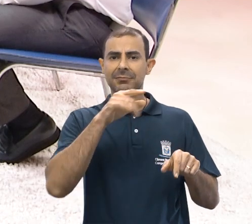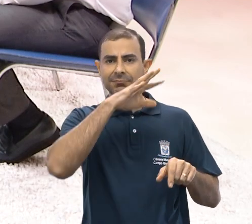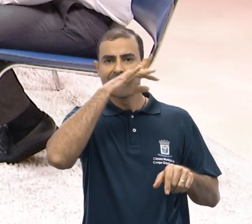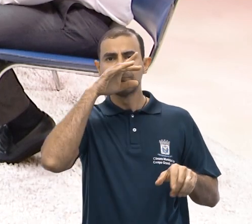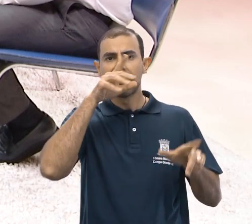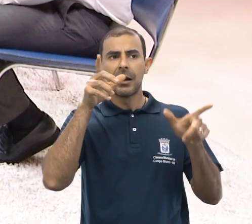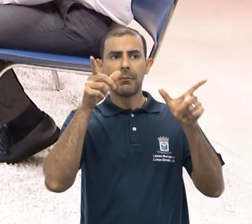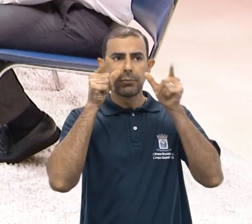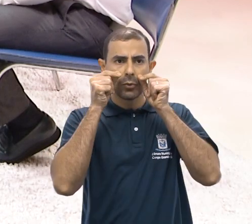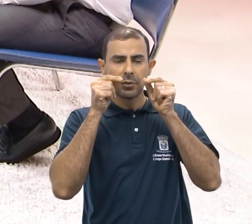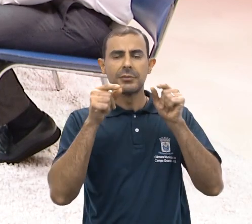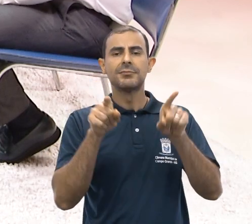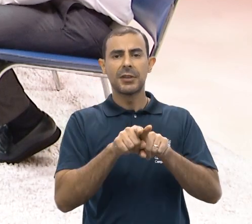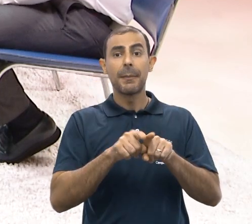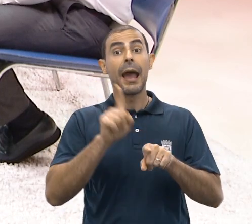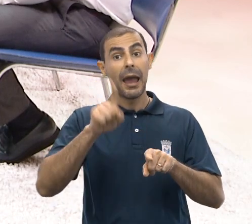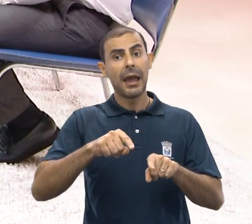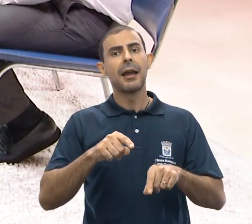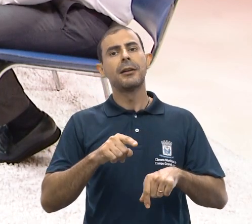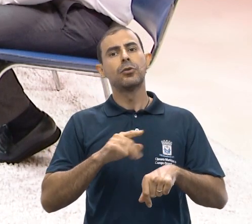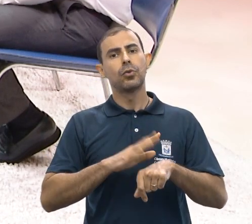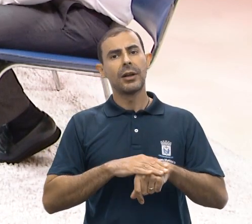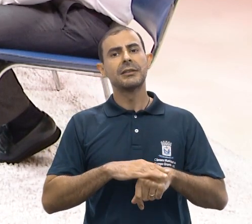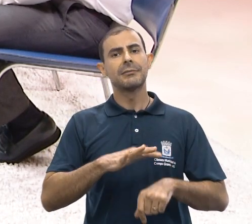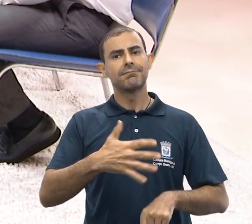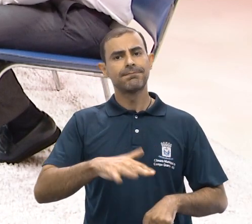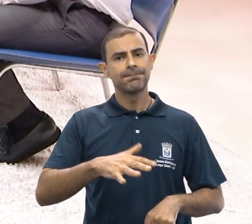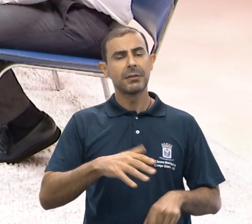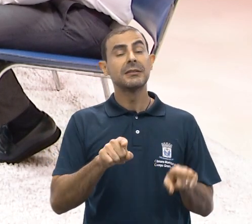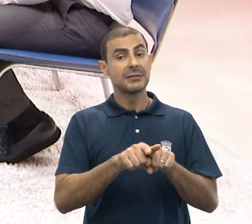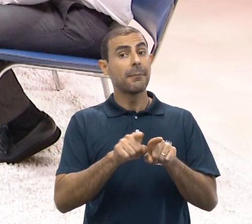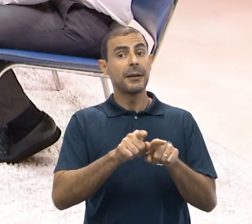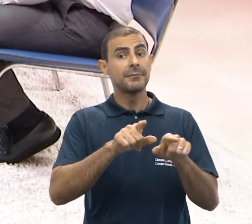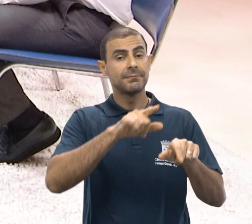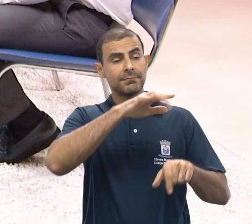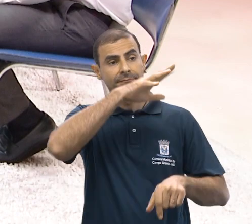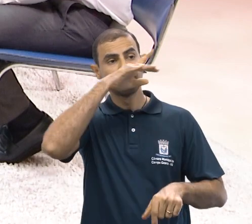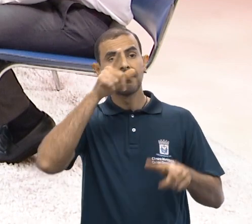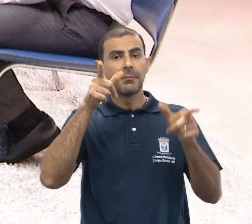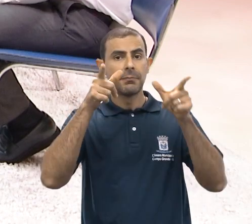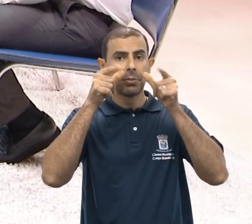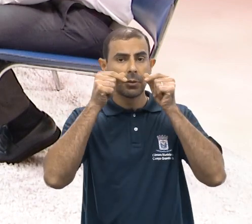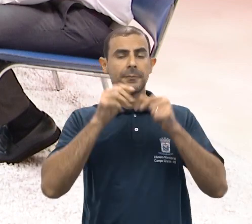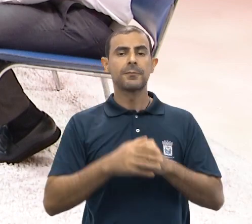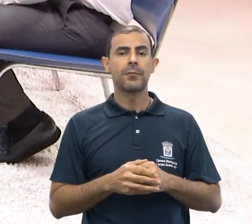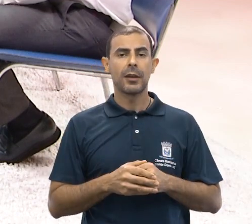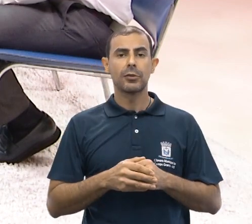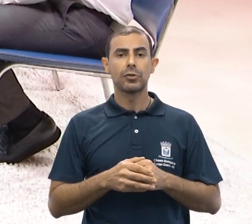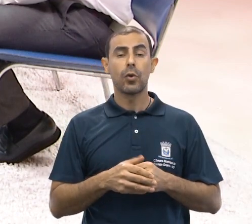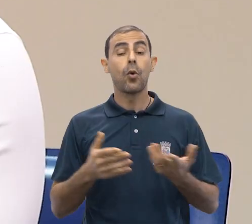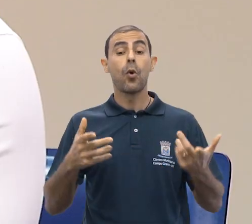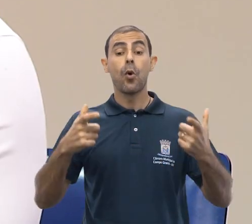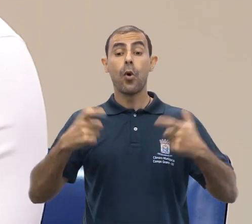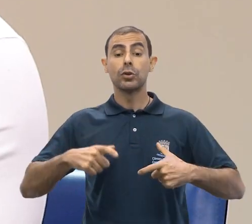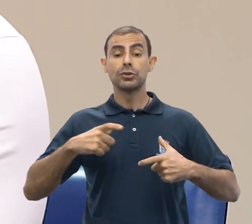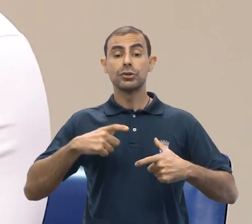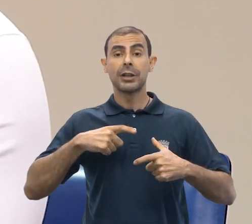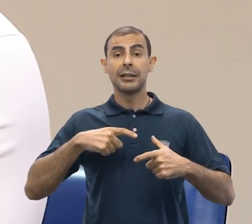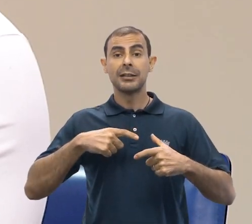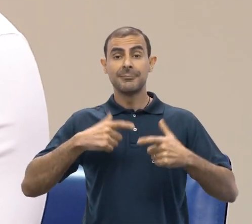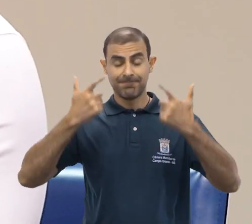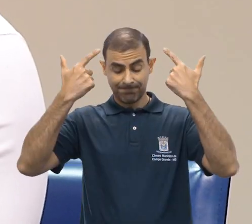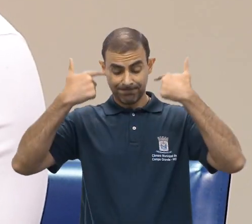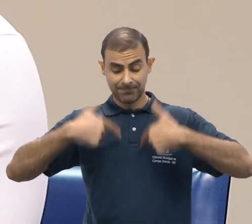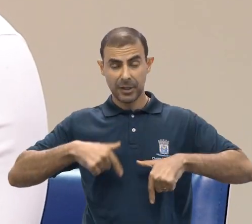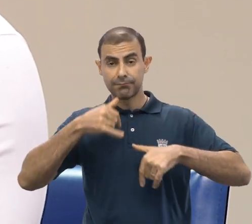culminar com a falta do olfato, né, mas principalmente o início é onde tem neurônio no corpo, ou seja,